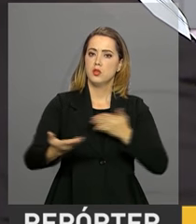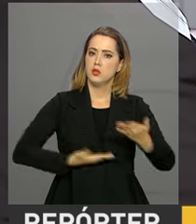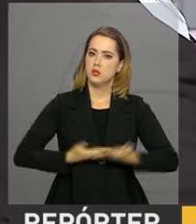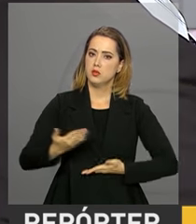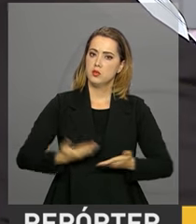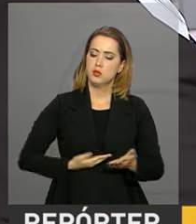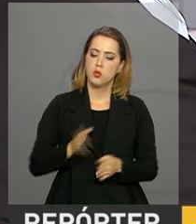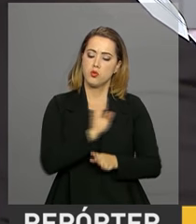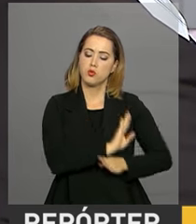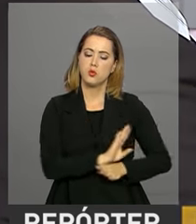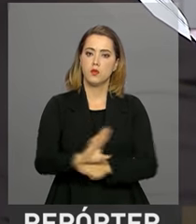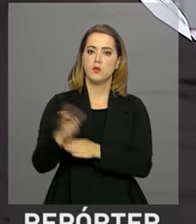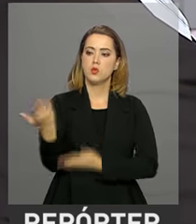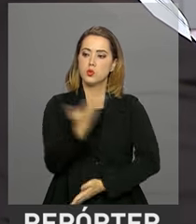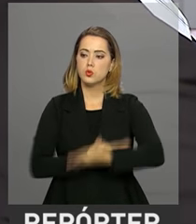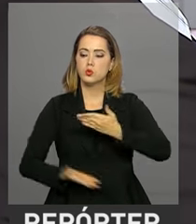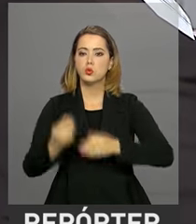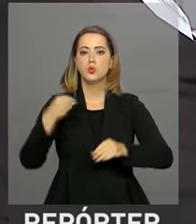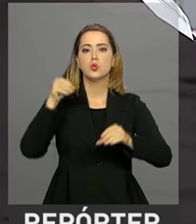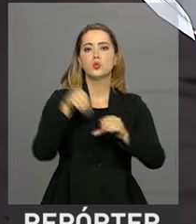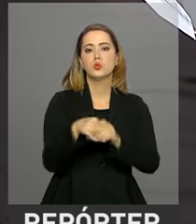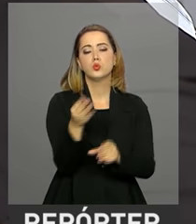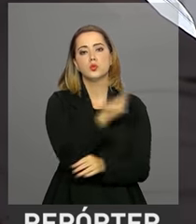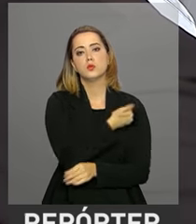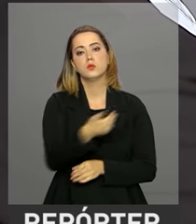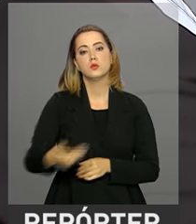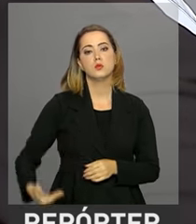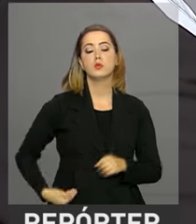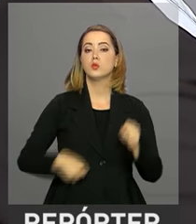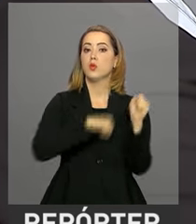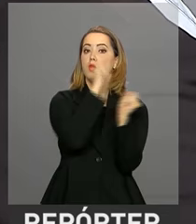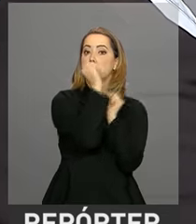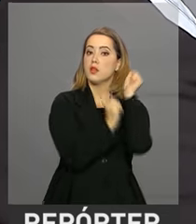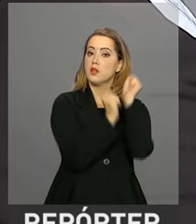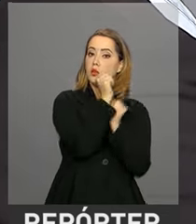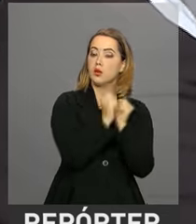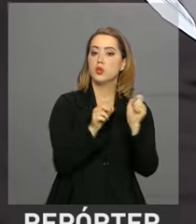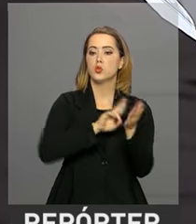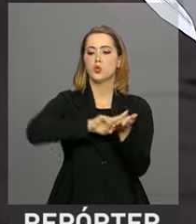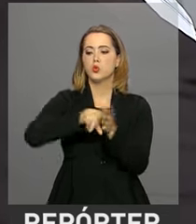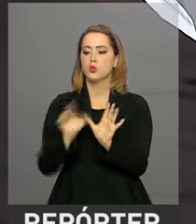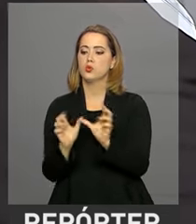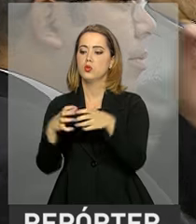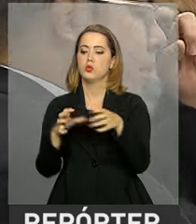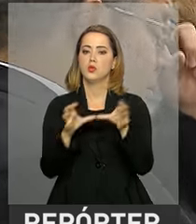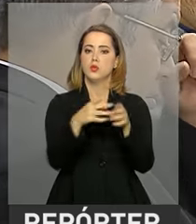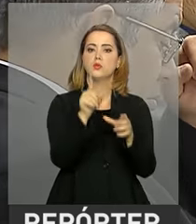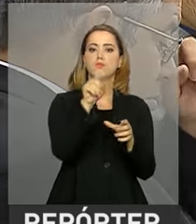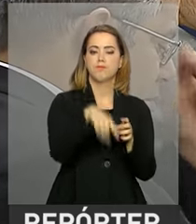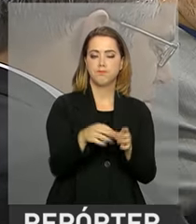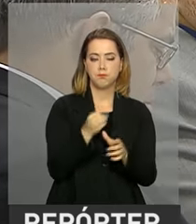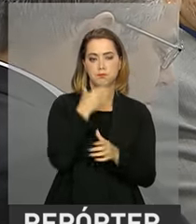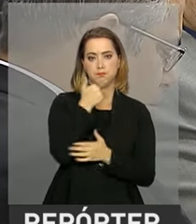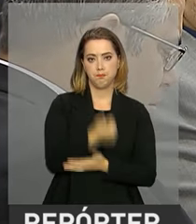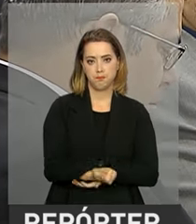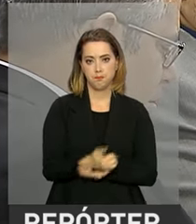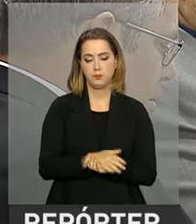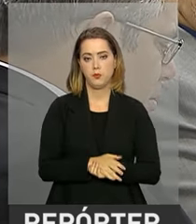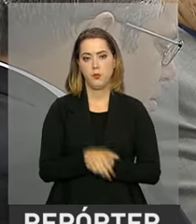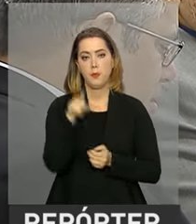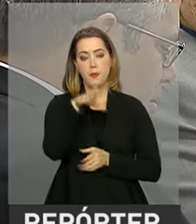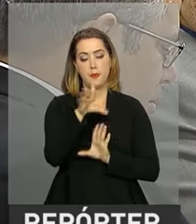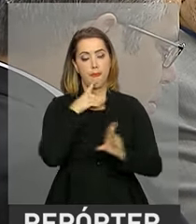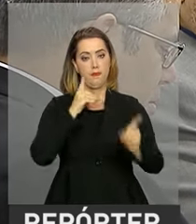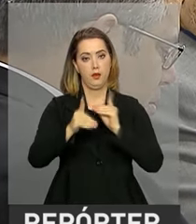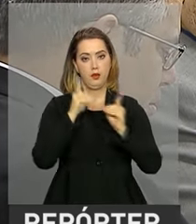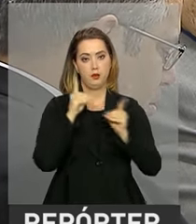e cooperação dentro do governo e as indústrias. Então, todas as áreas eu acho que são abertas. Entre as discussões no encontro